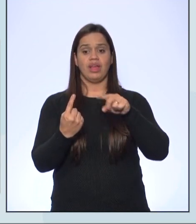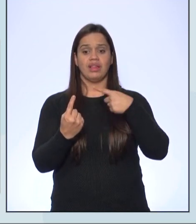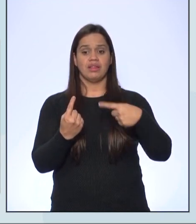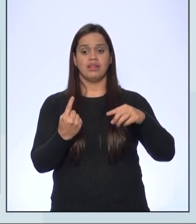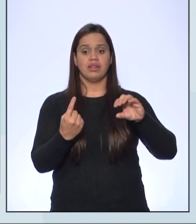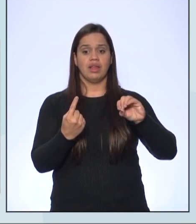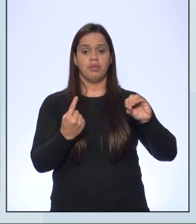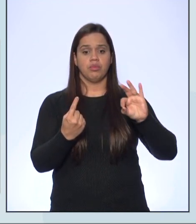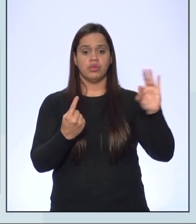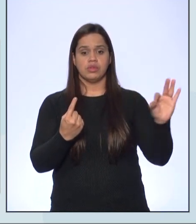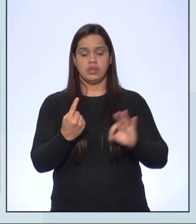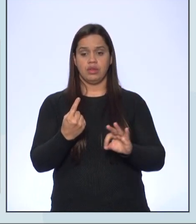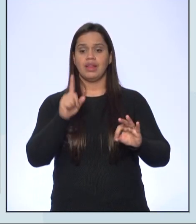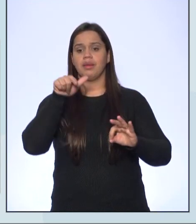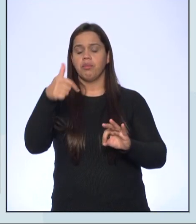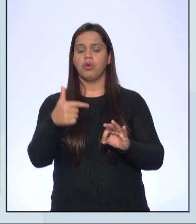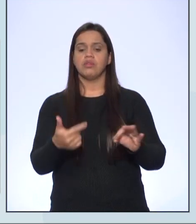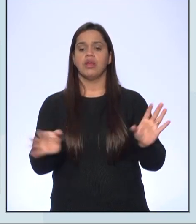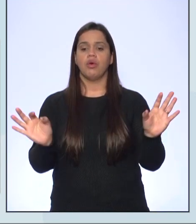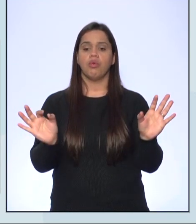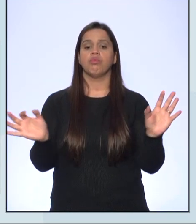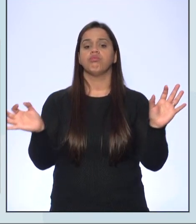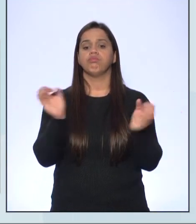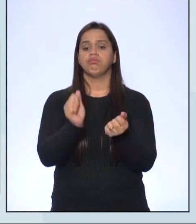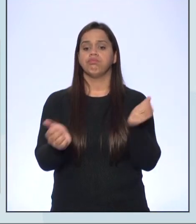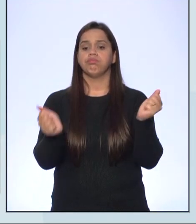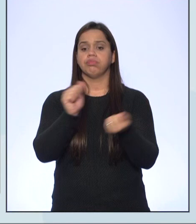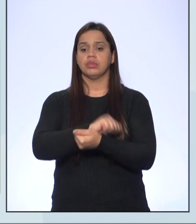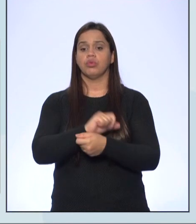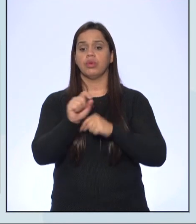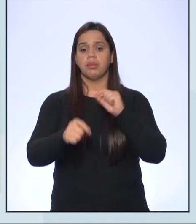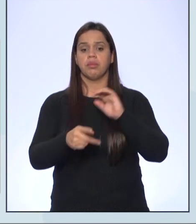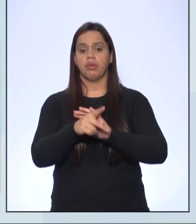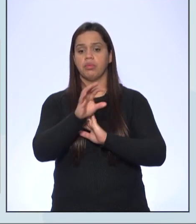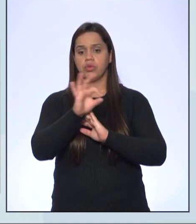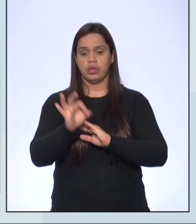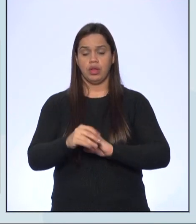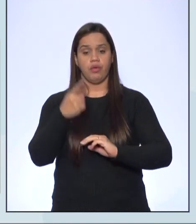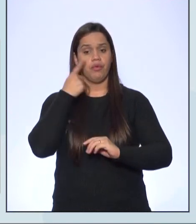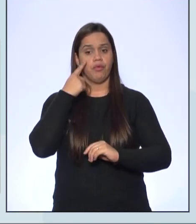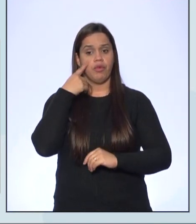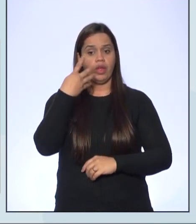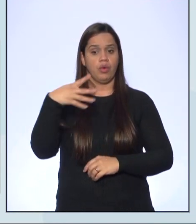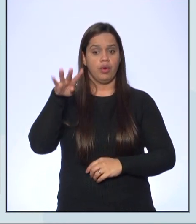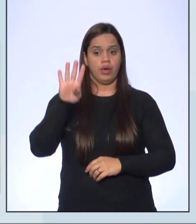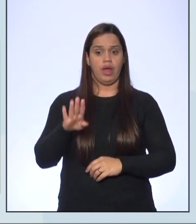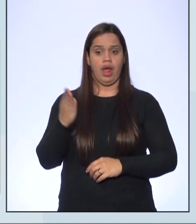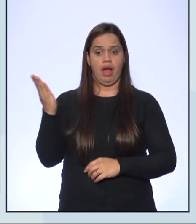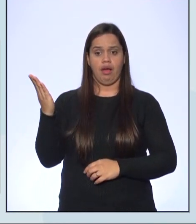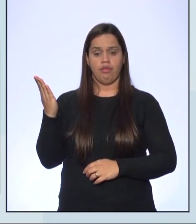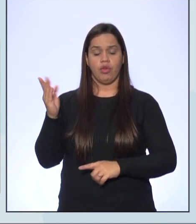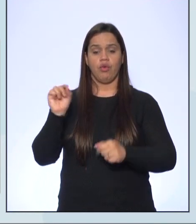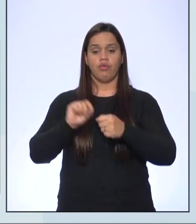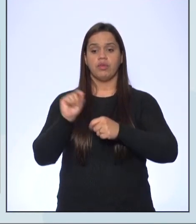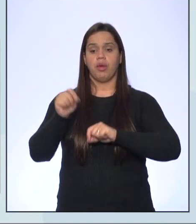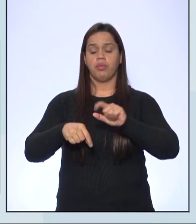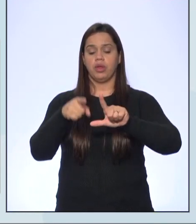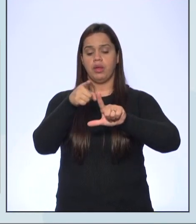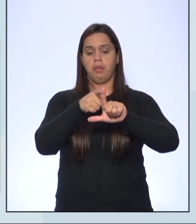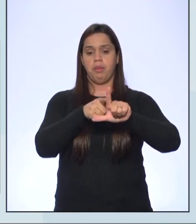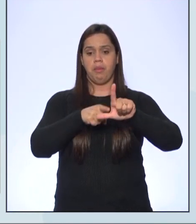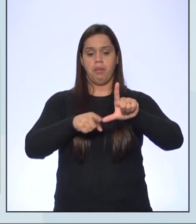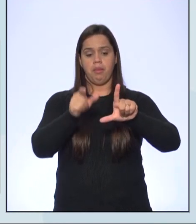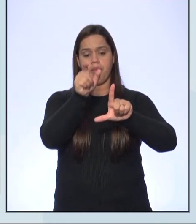porcentagem. Olha o gráfico que eu montei para vocês. O gráfico que eu montei para vocês é um gráfico de barras, né? Muito conhecido